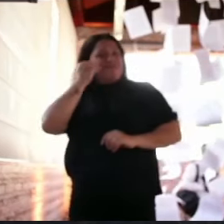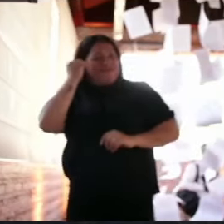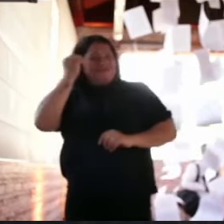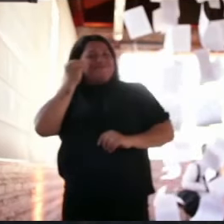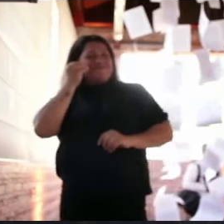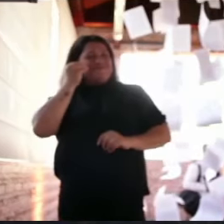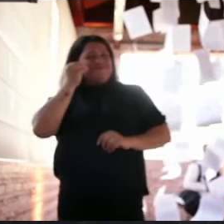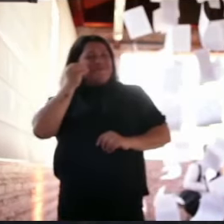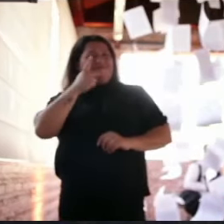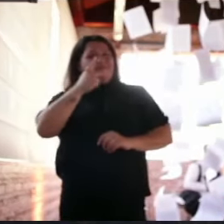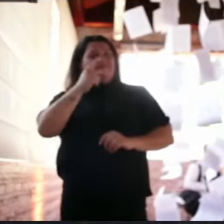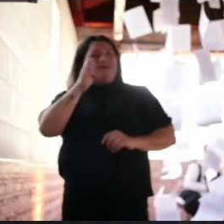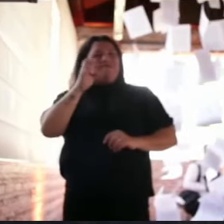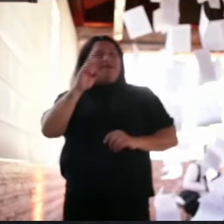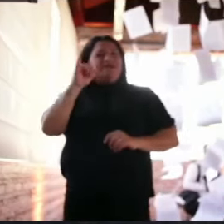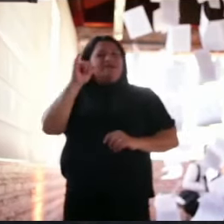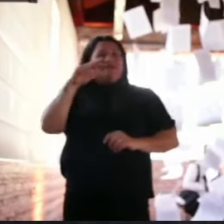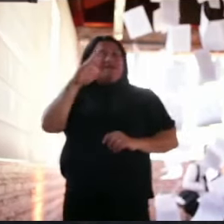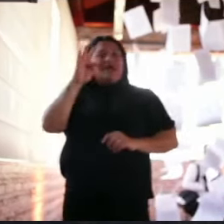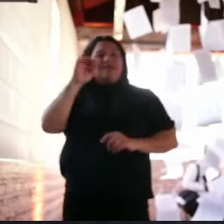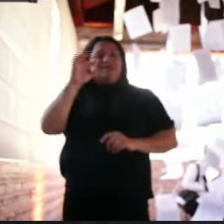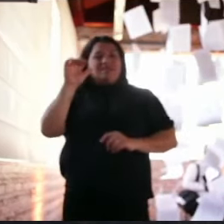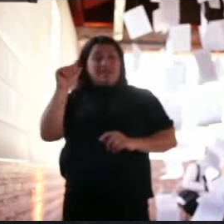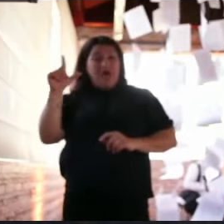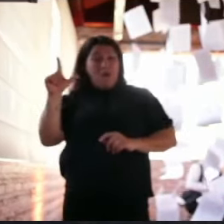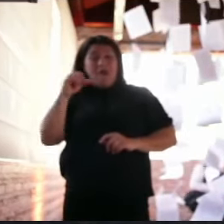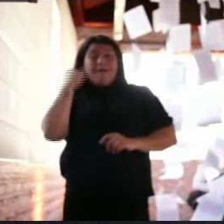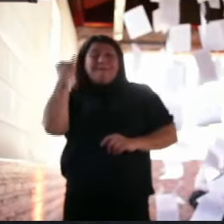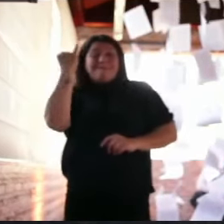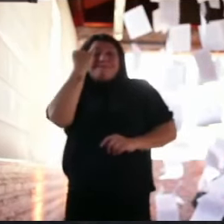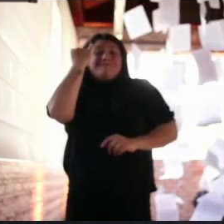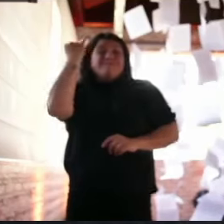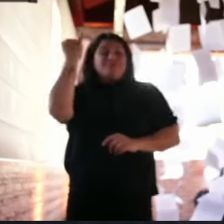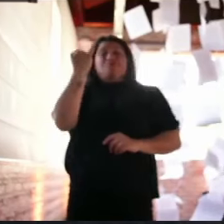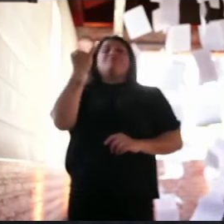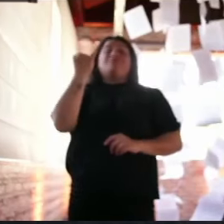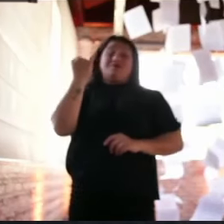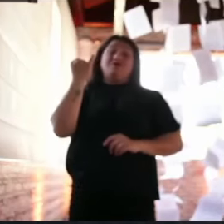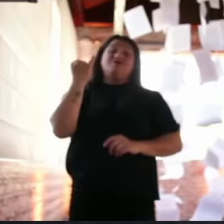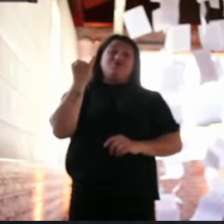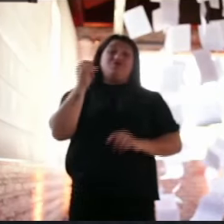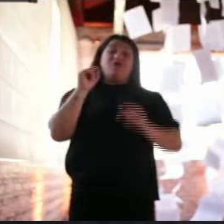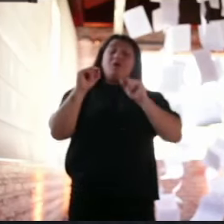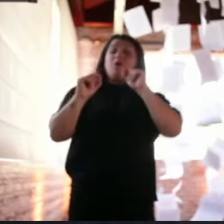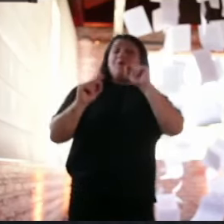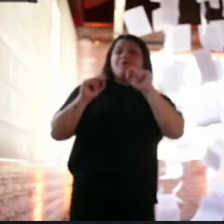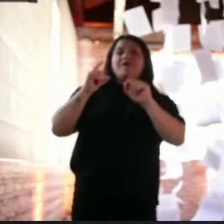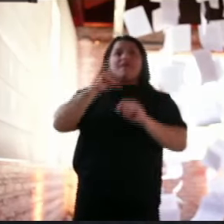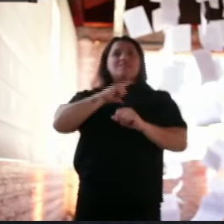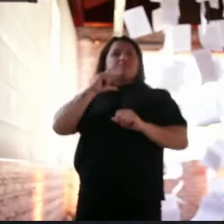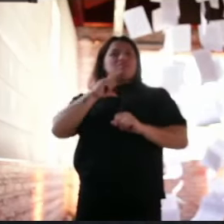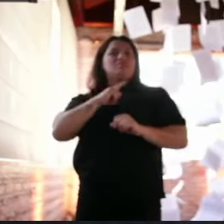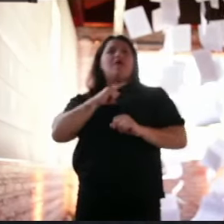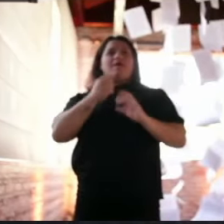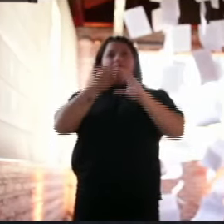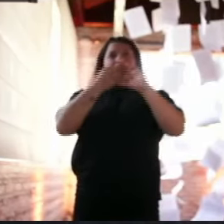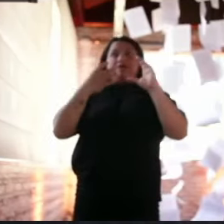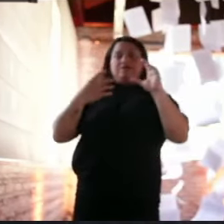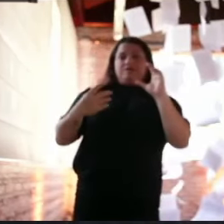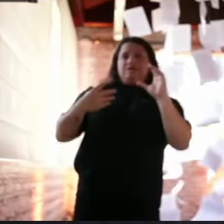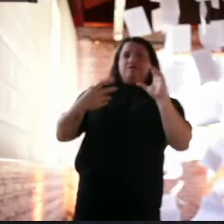ela é muito importante ela é desorganizadora Ela tem um caráter um tanto